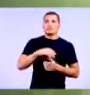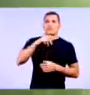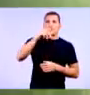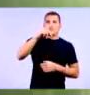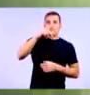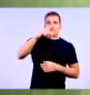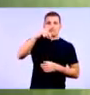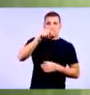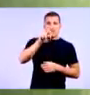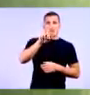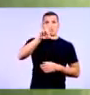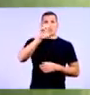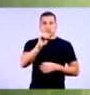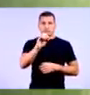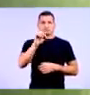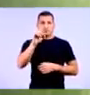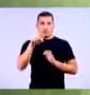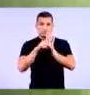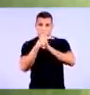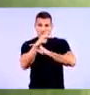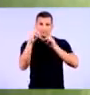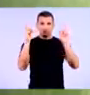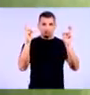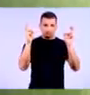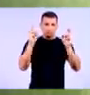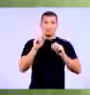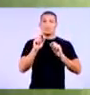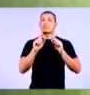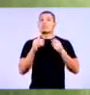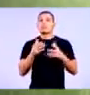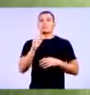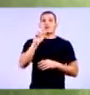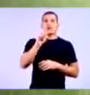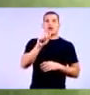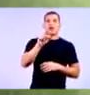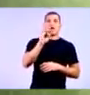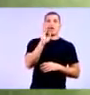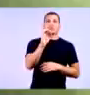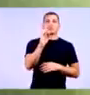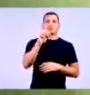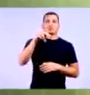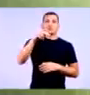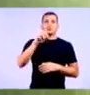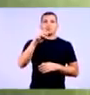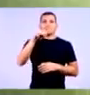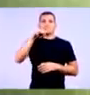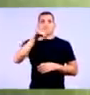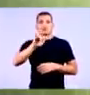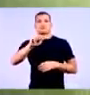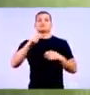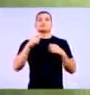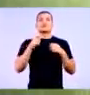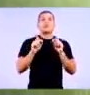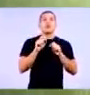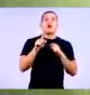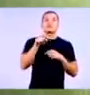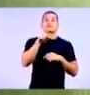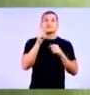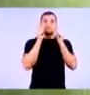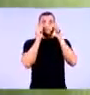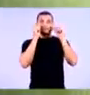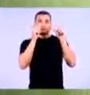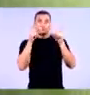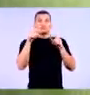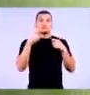gente. Então, a autonomia indica que você tem que ser ativo, proativo, ir atrás, instigar-se, motivar-se,